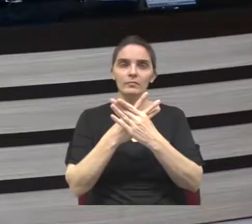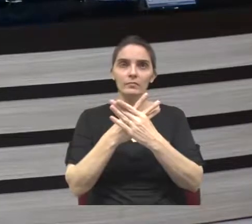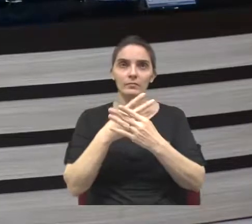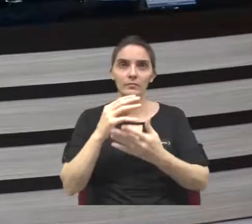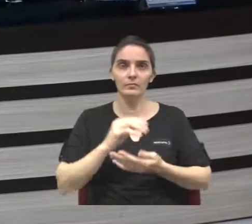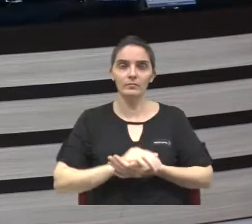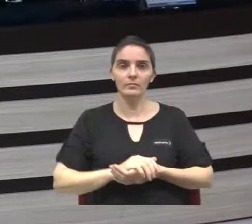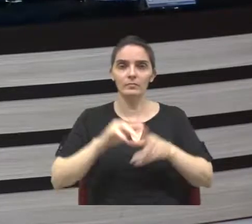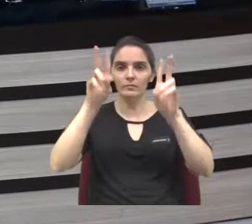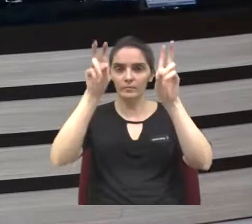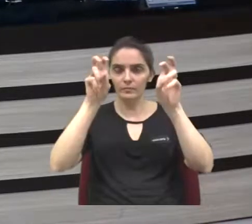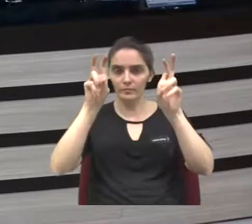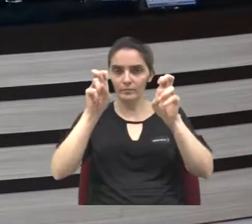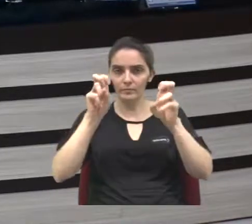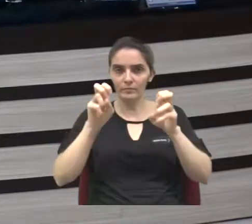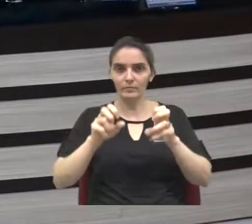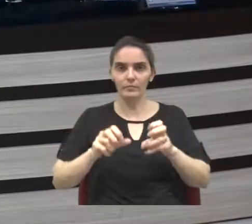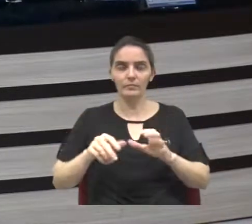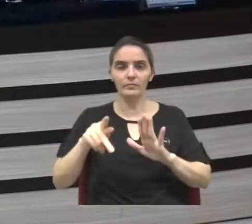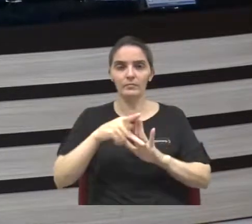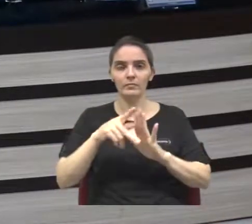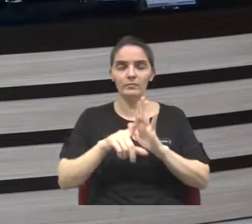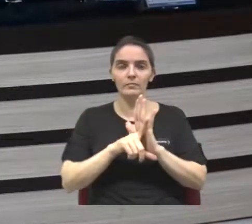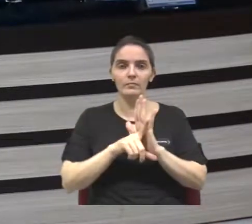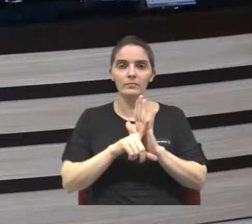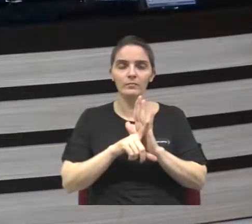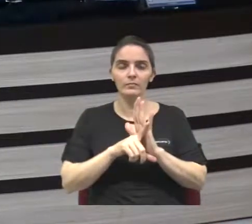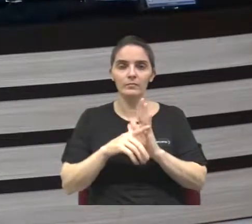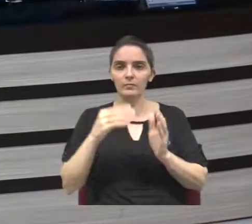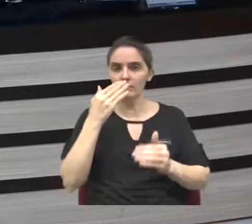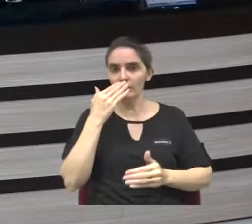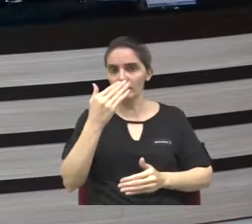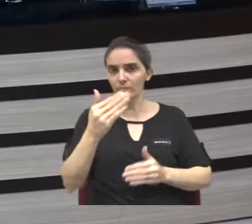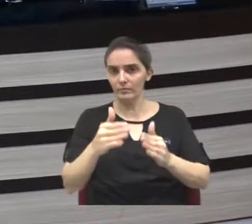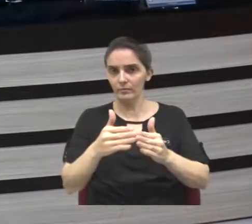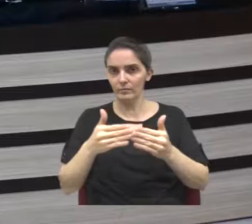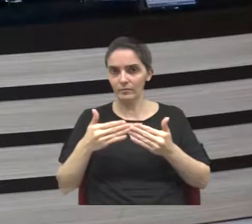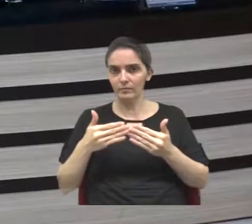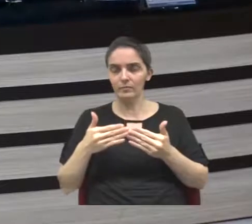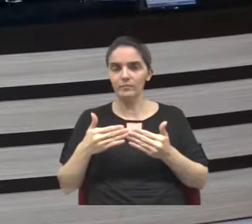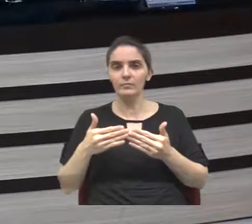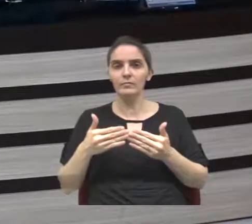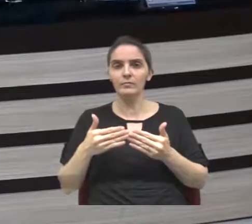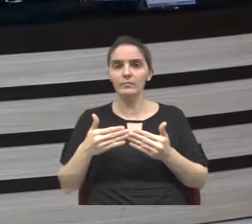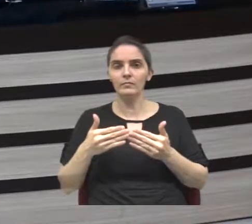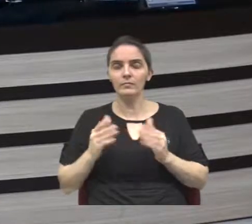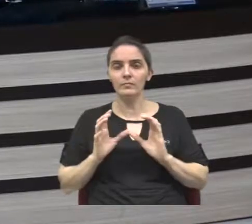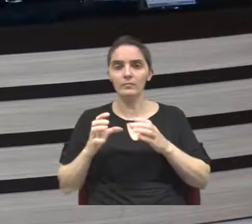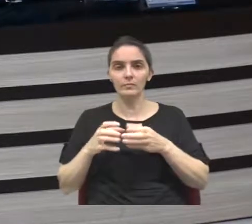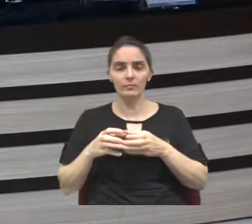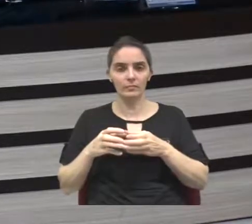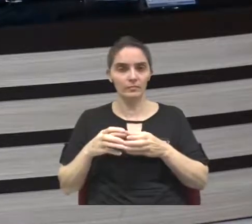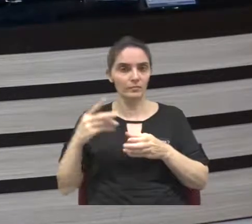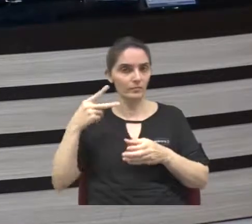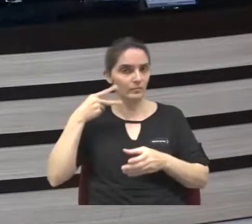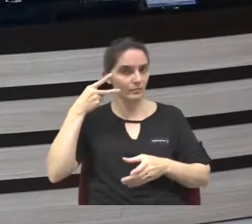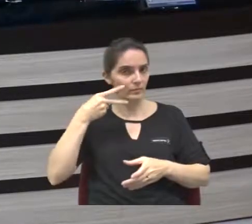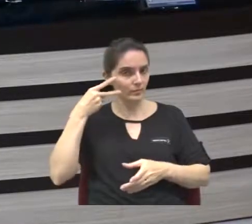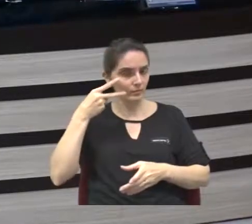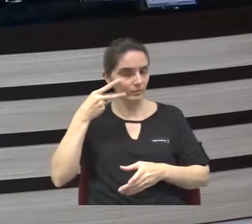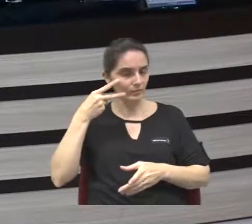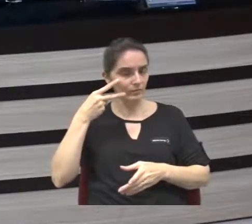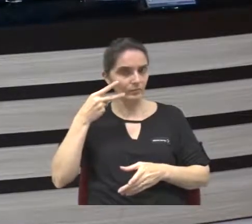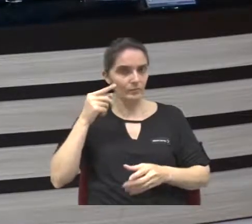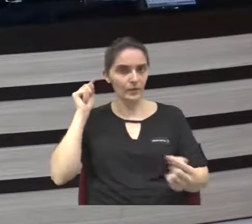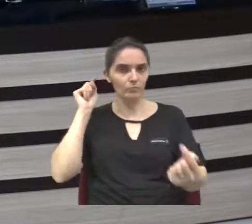encaminha projeto de lei. Vimos a presença de vossa excelência, dos igreos vereadores que compõem essa igreja à Câmara Municipal, com o objetivo de